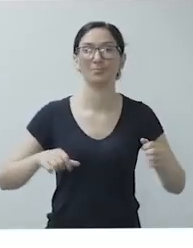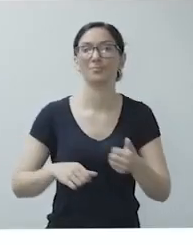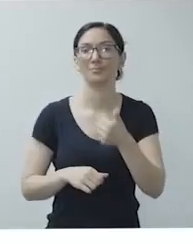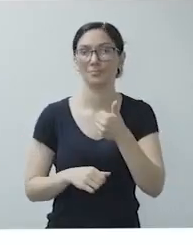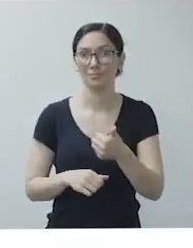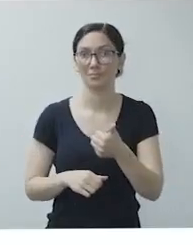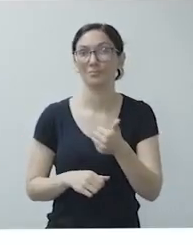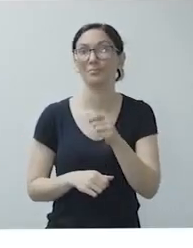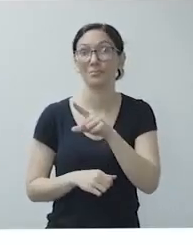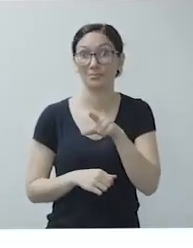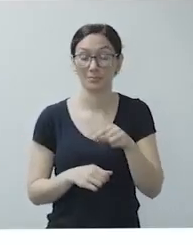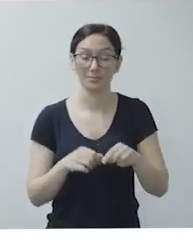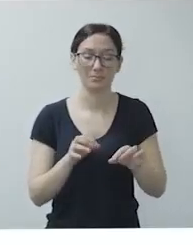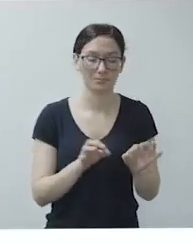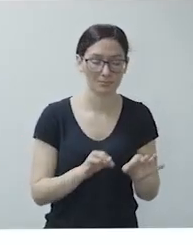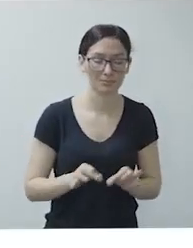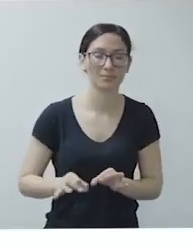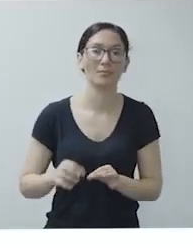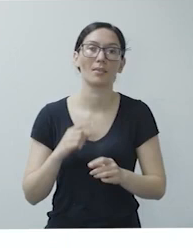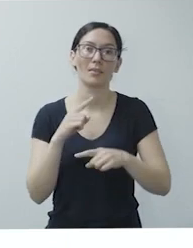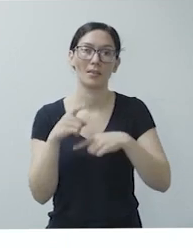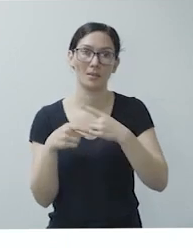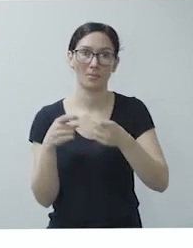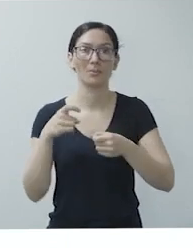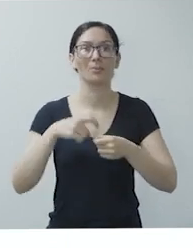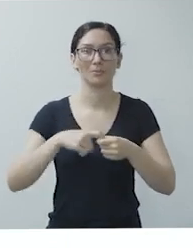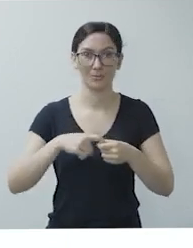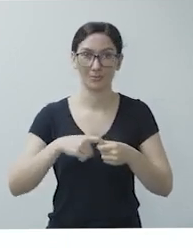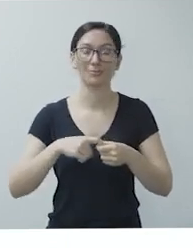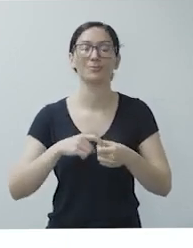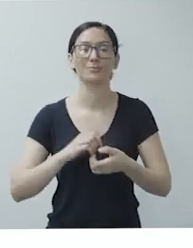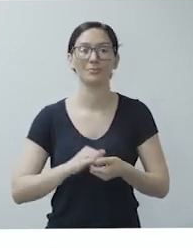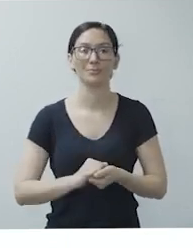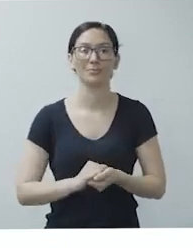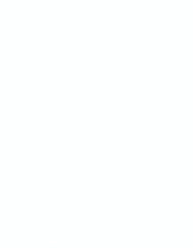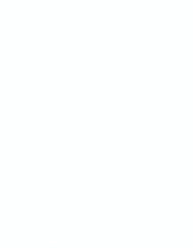Vou deixar vocês se organizarem e eu já volto. Até já!